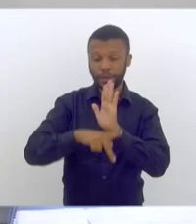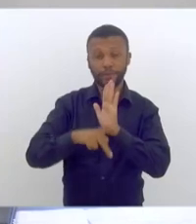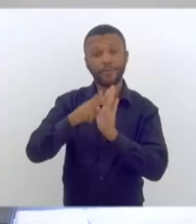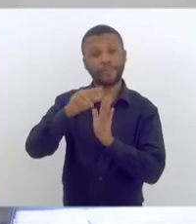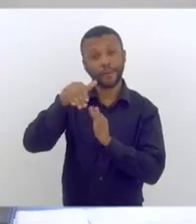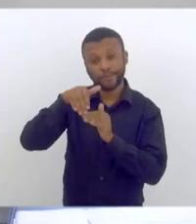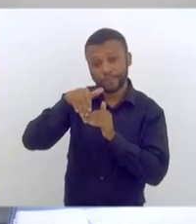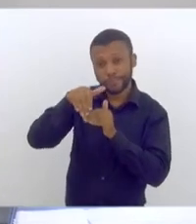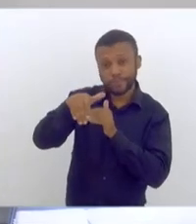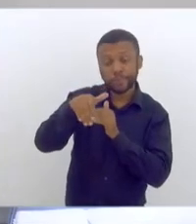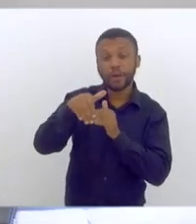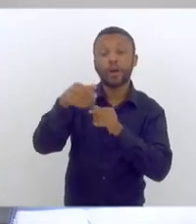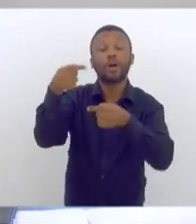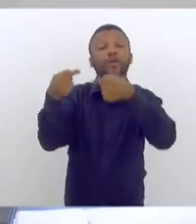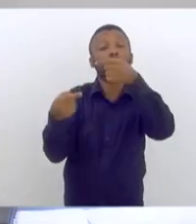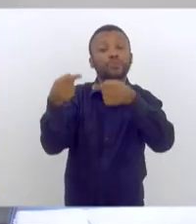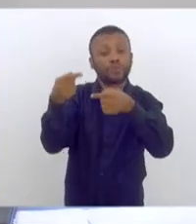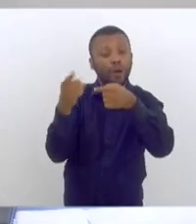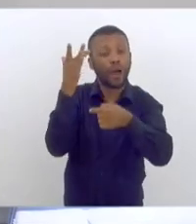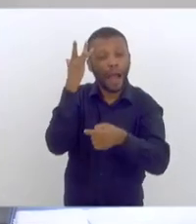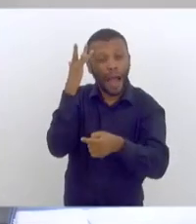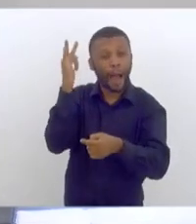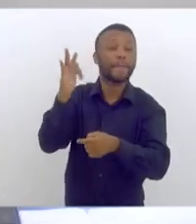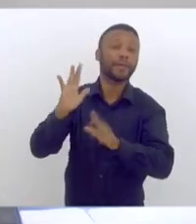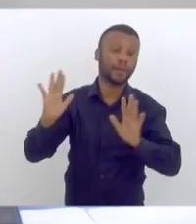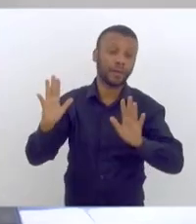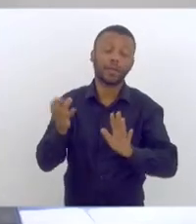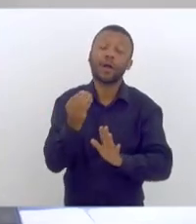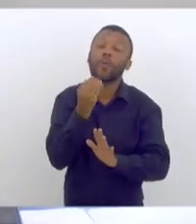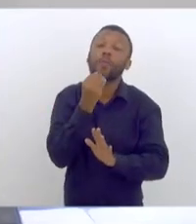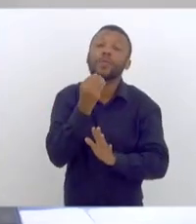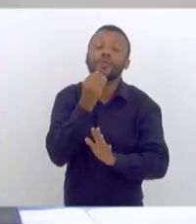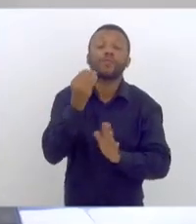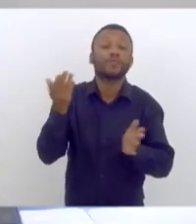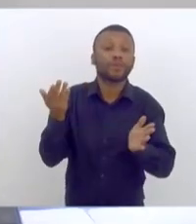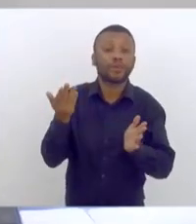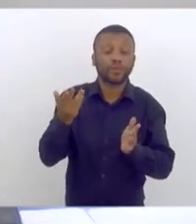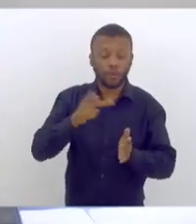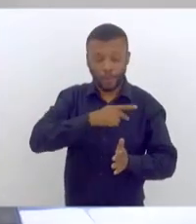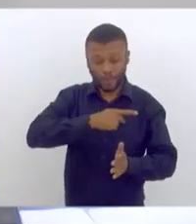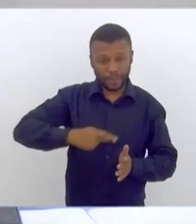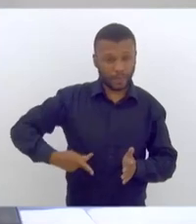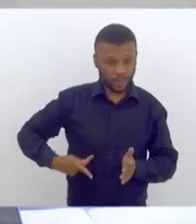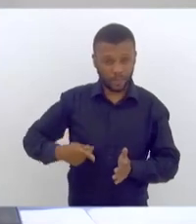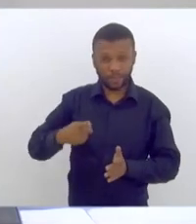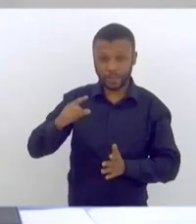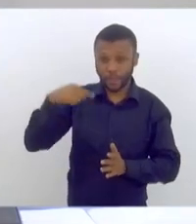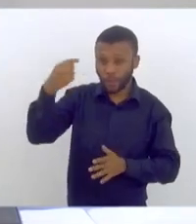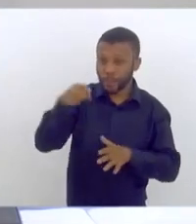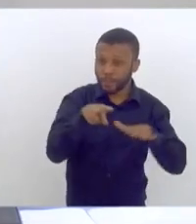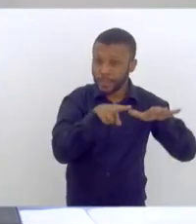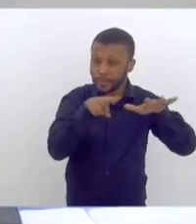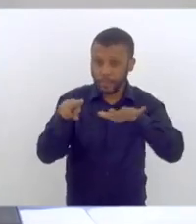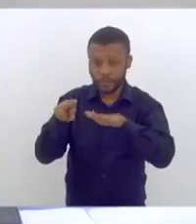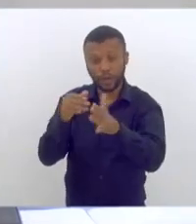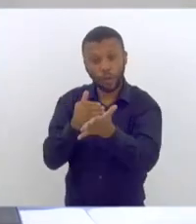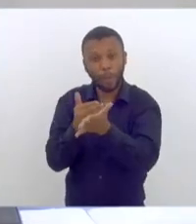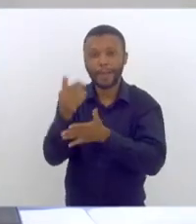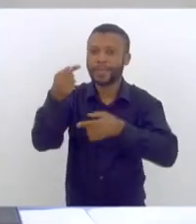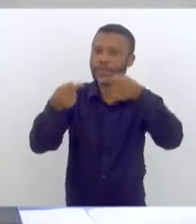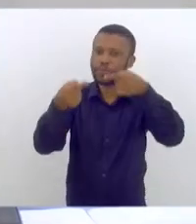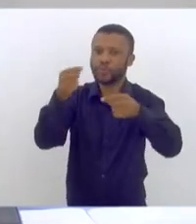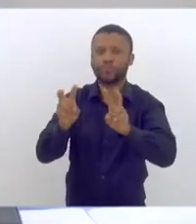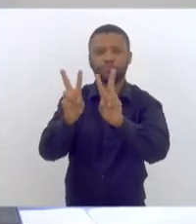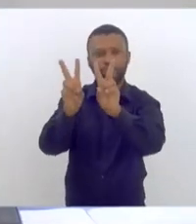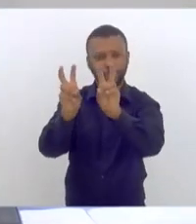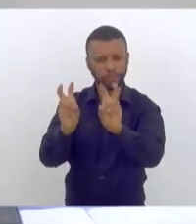pauta sai amanhã mas Possivelmente segundo presidente estará na pauta da semana que vem por isso eles